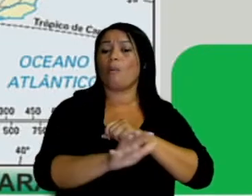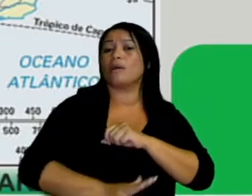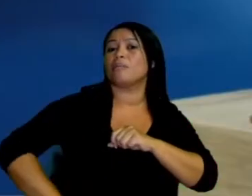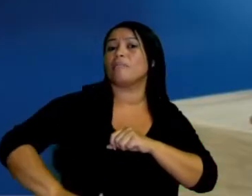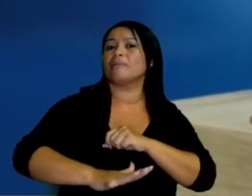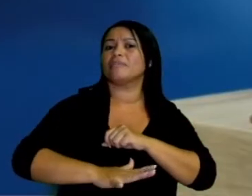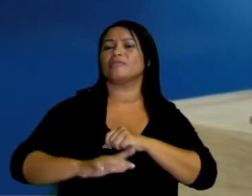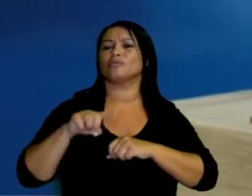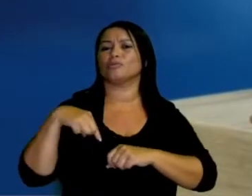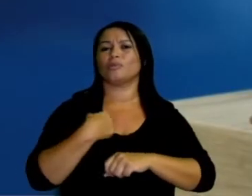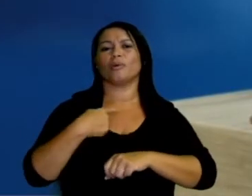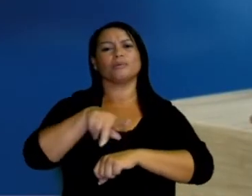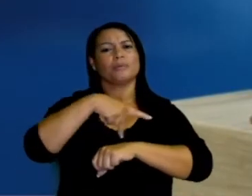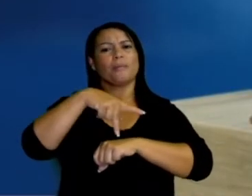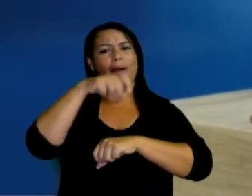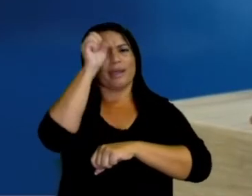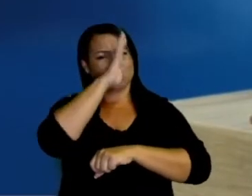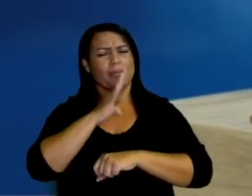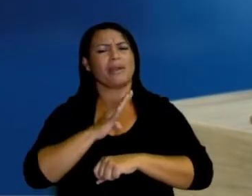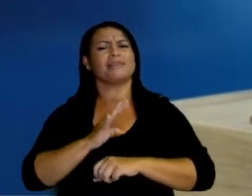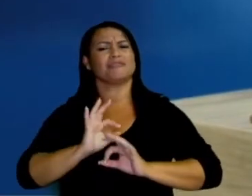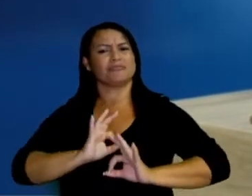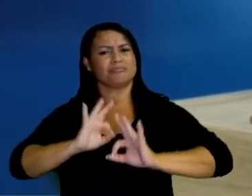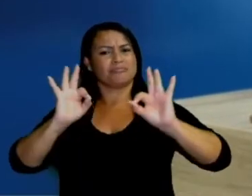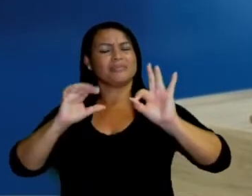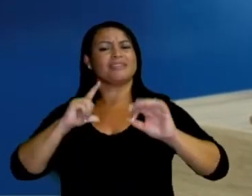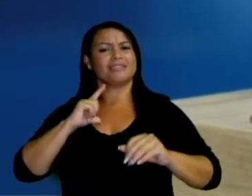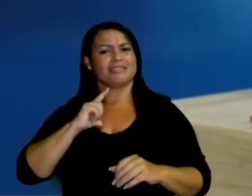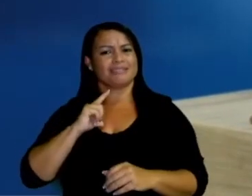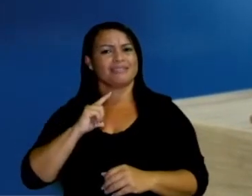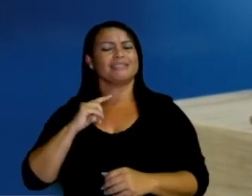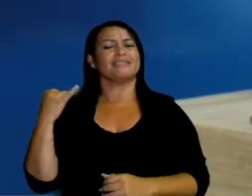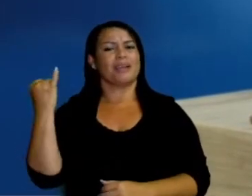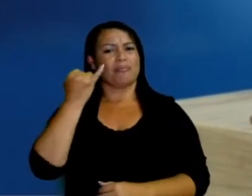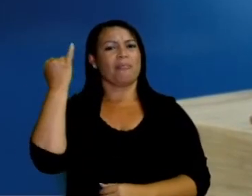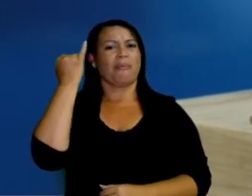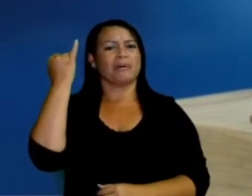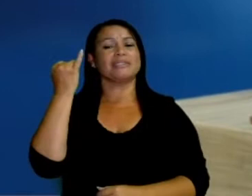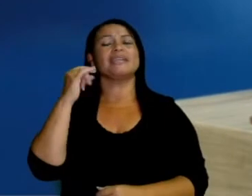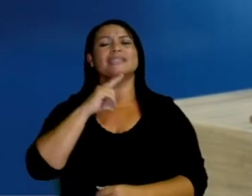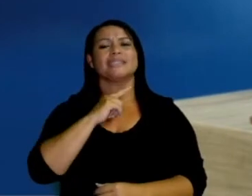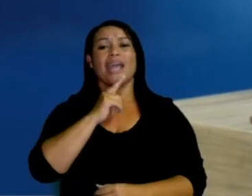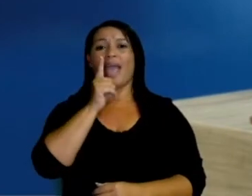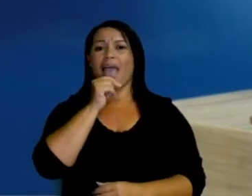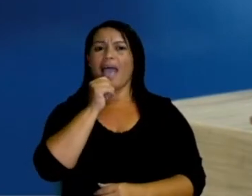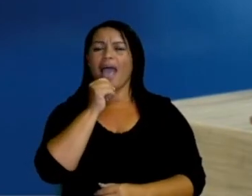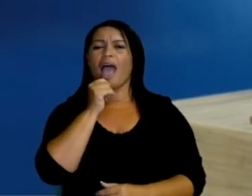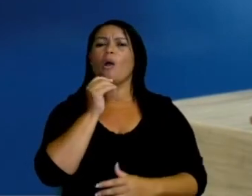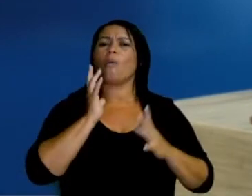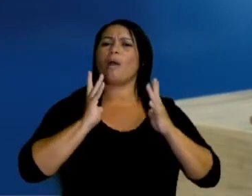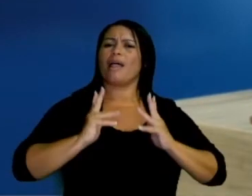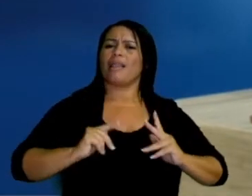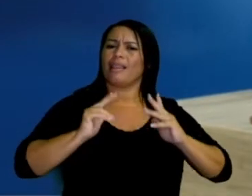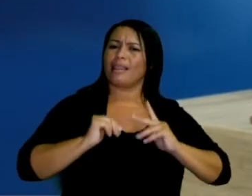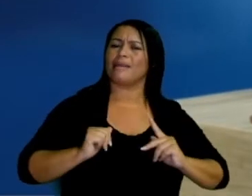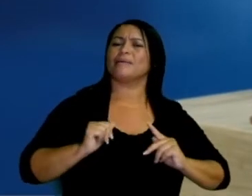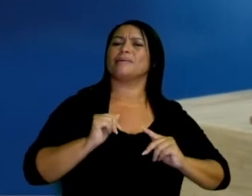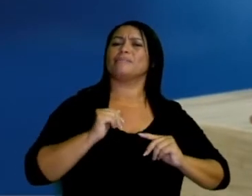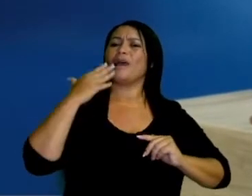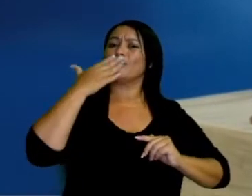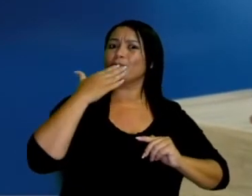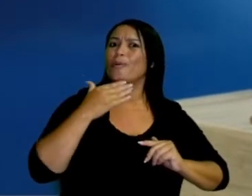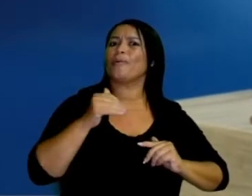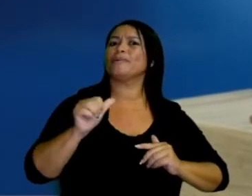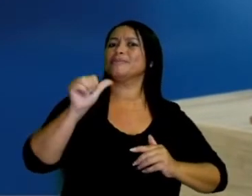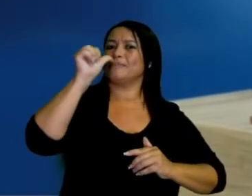nosso país. E aí o Brasil é privilegiado, tá? O Brasil tem uma das maiores reservas de água doce do planeta. O Brasil tem mesmo o sertão,